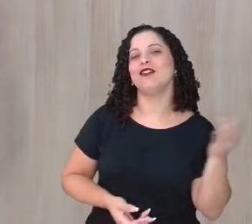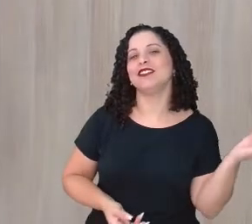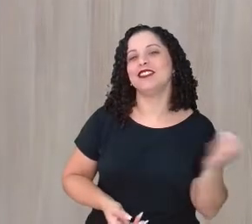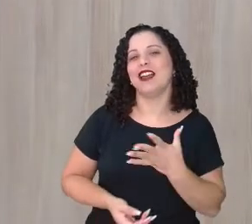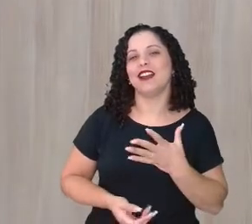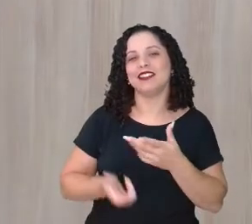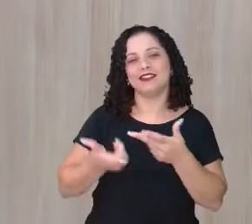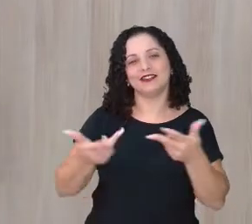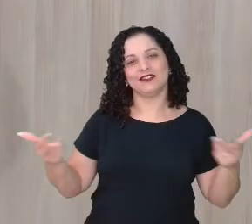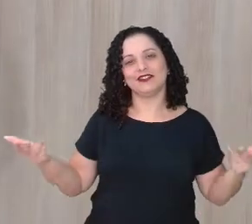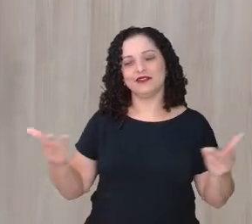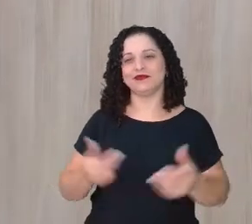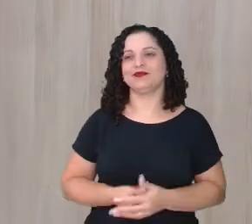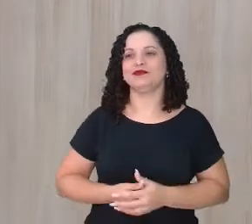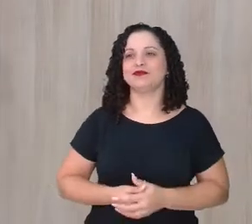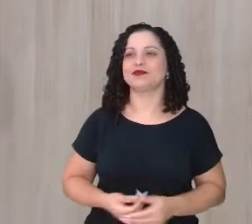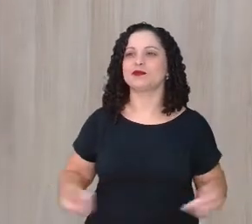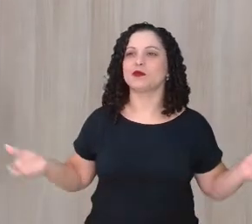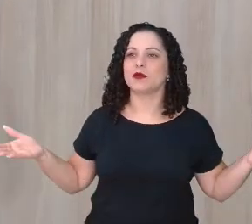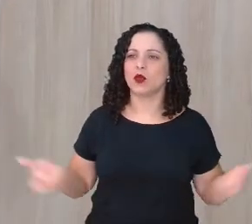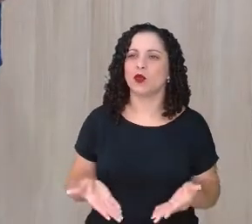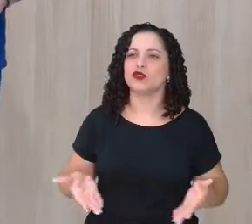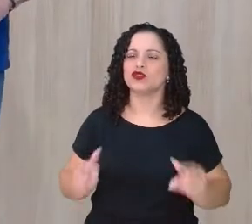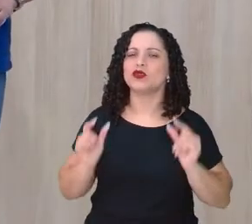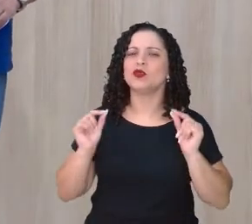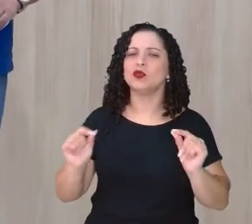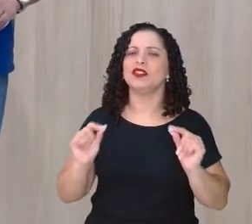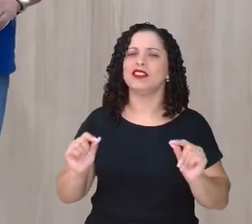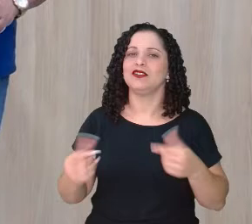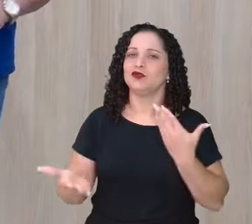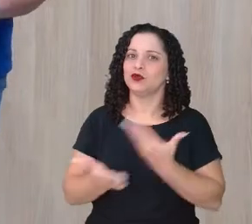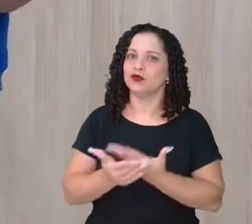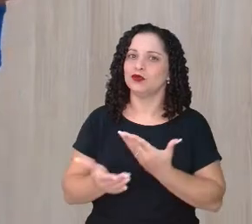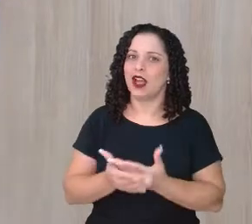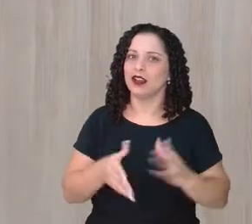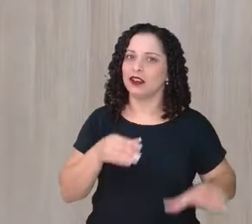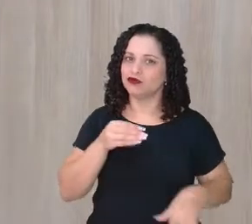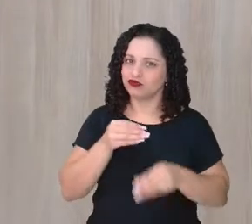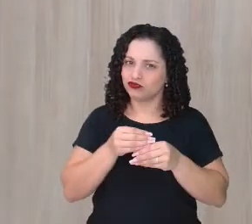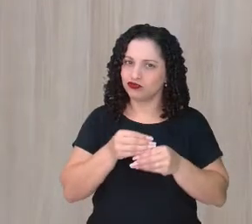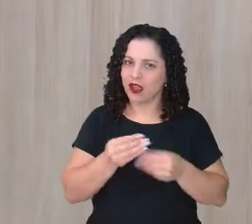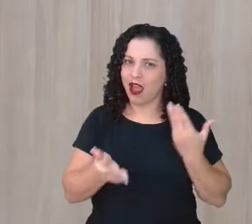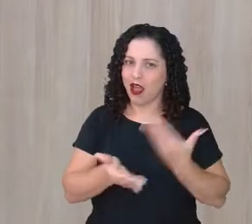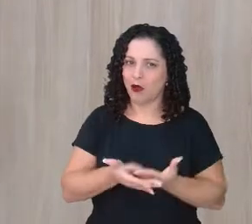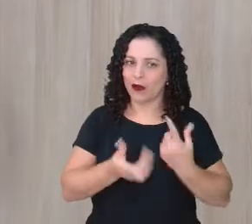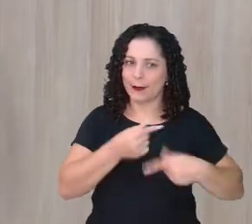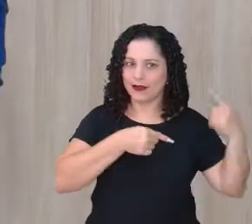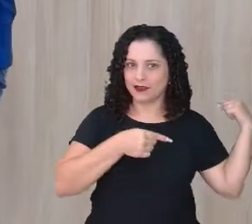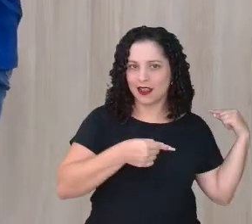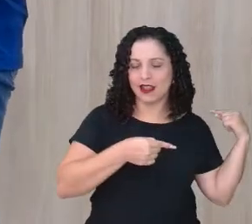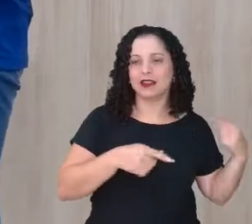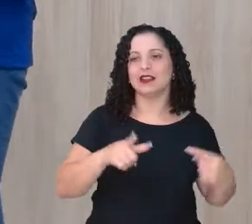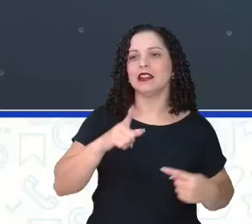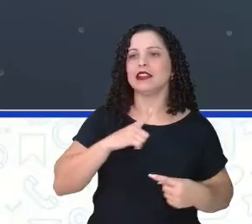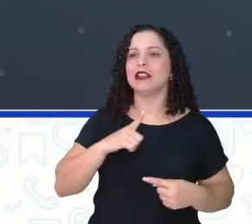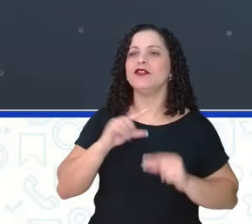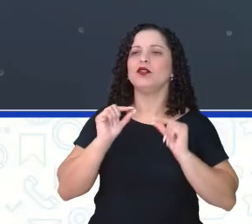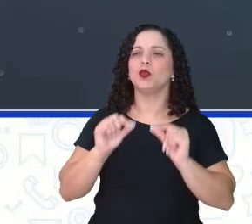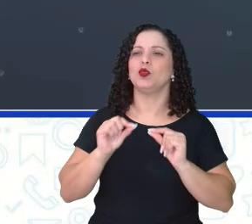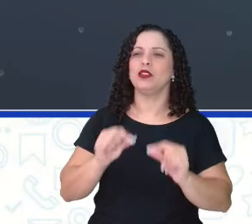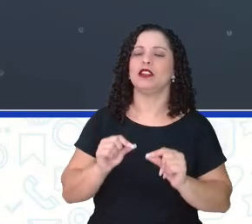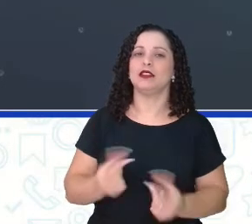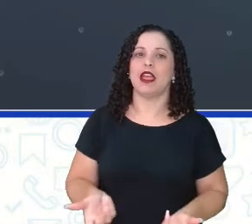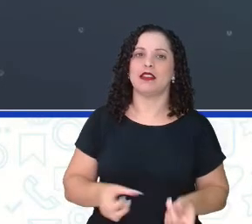conversar agora a respeito do que nós vimos na aula passada. Nós falamos sobre sombra, sobre os instrumentos que